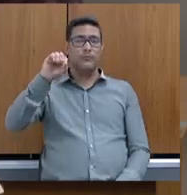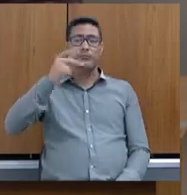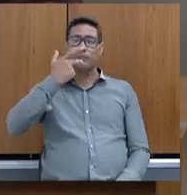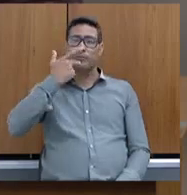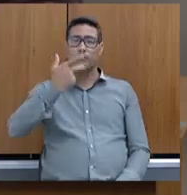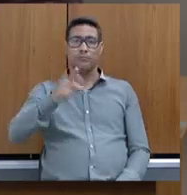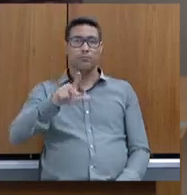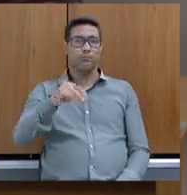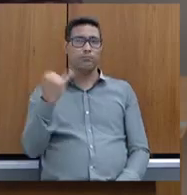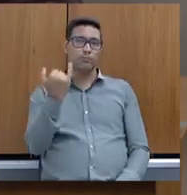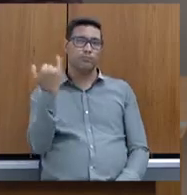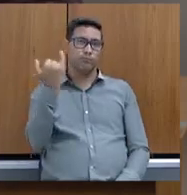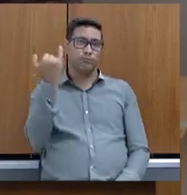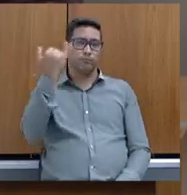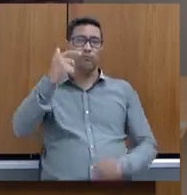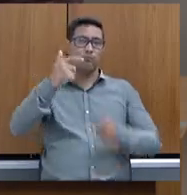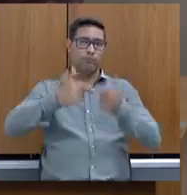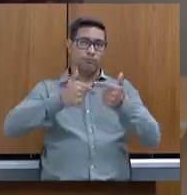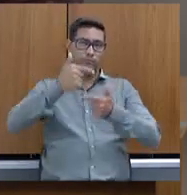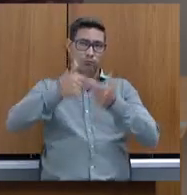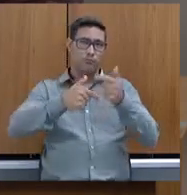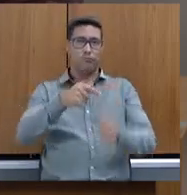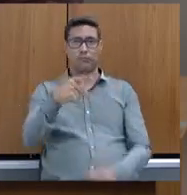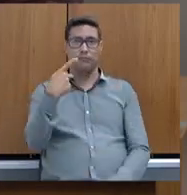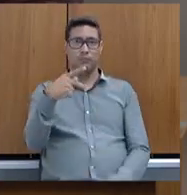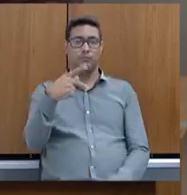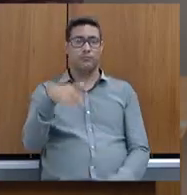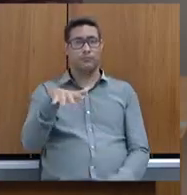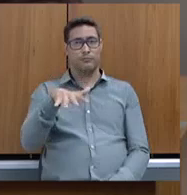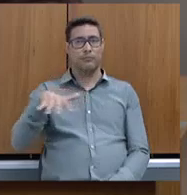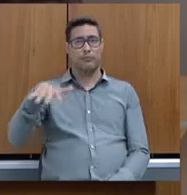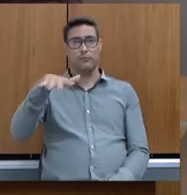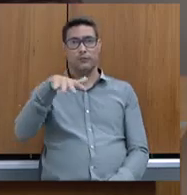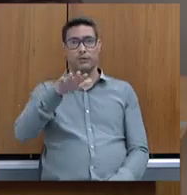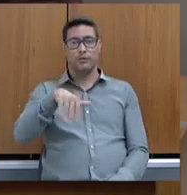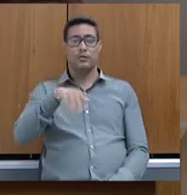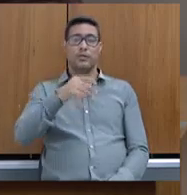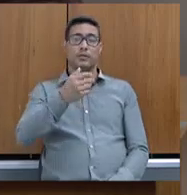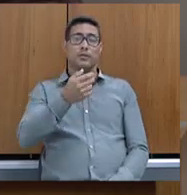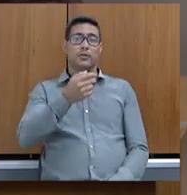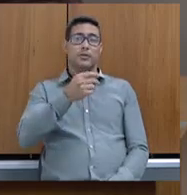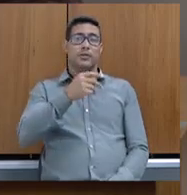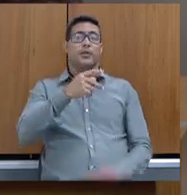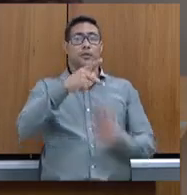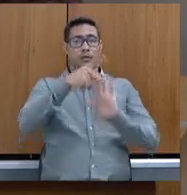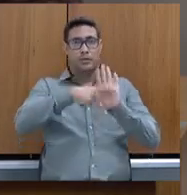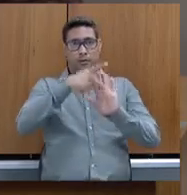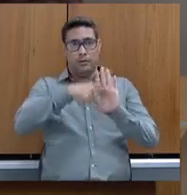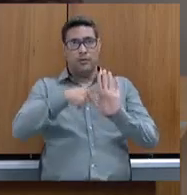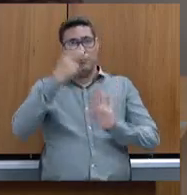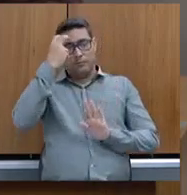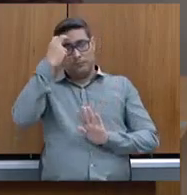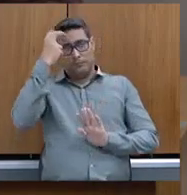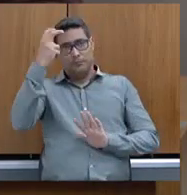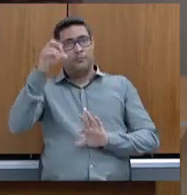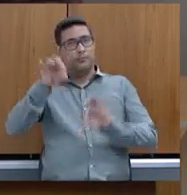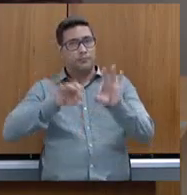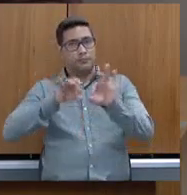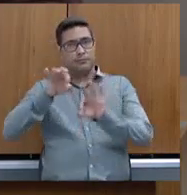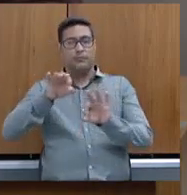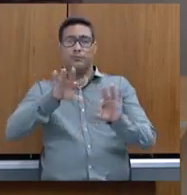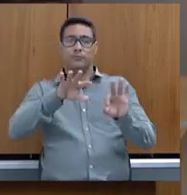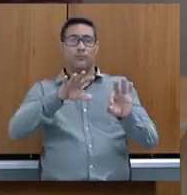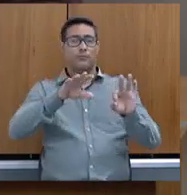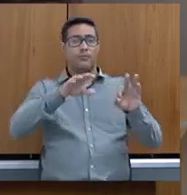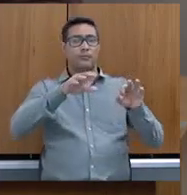que tem o trabalho dele nessa área né o plano estadual de cultura que nós tivemos trabalho que ele fez cada região